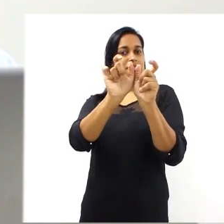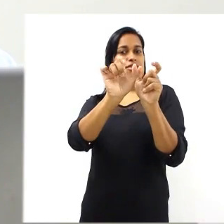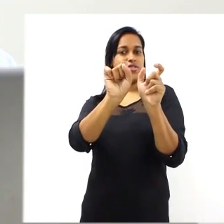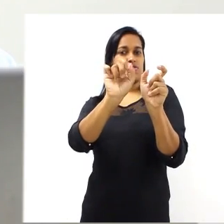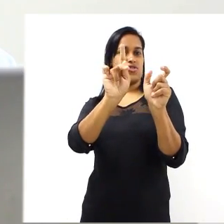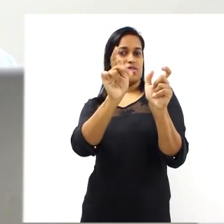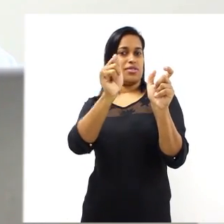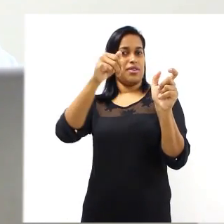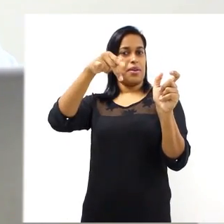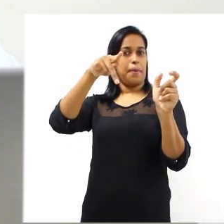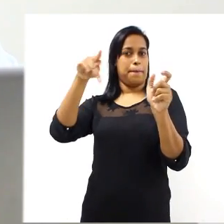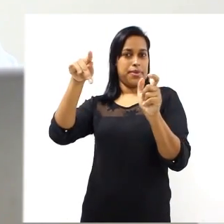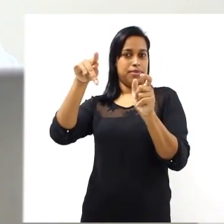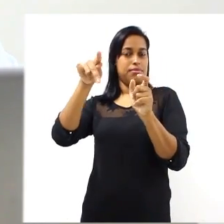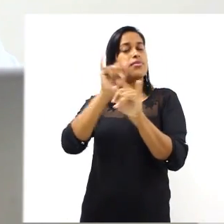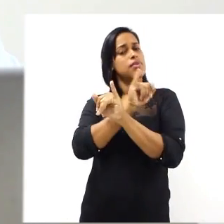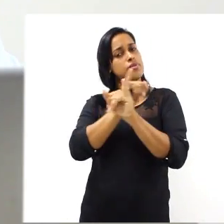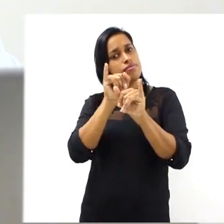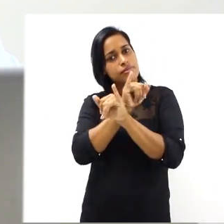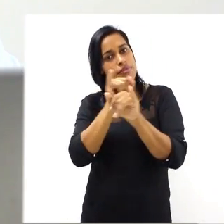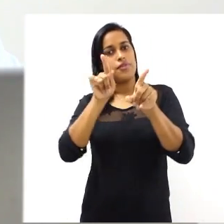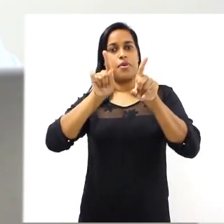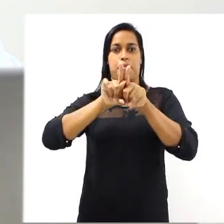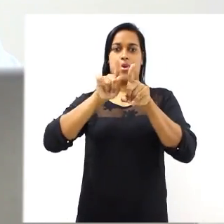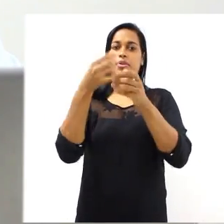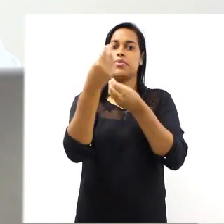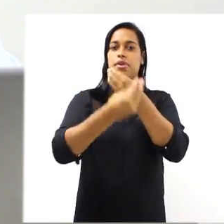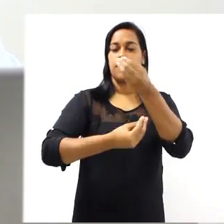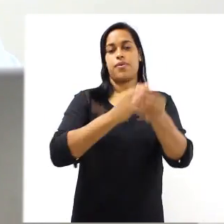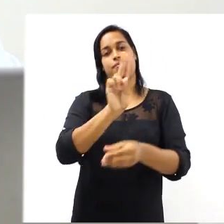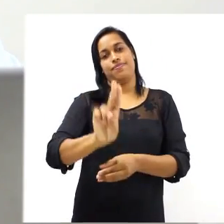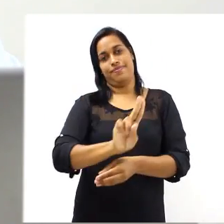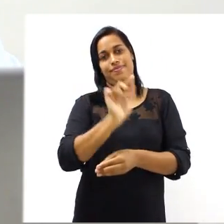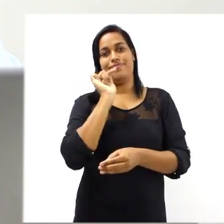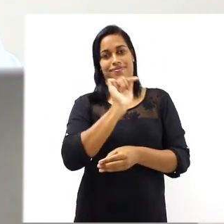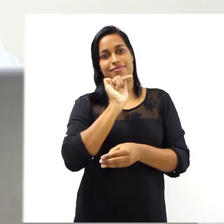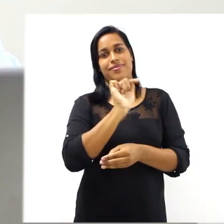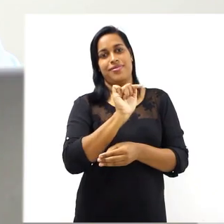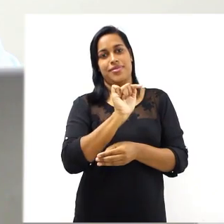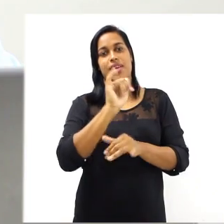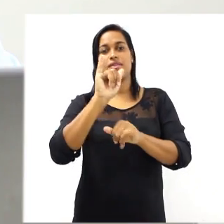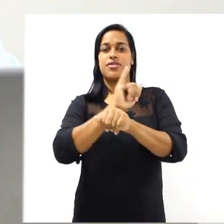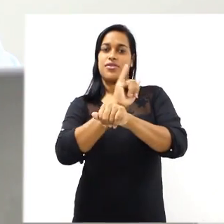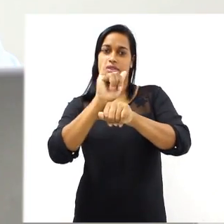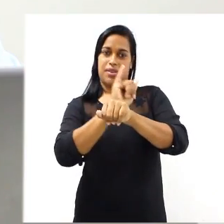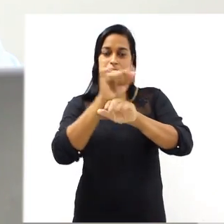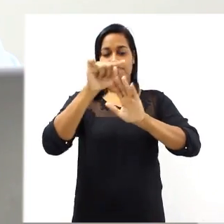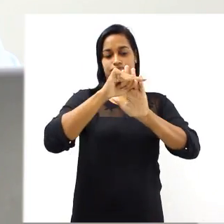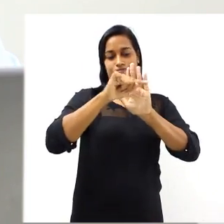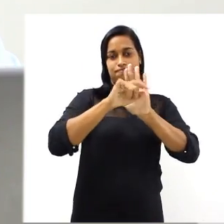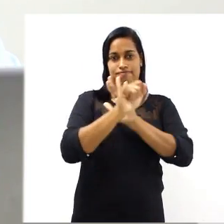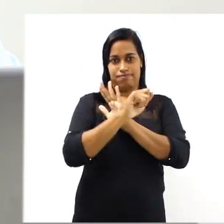também procure se informar como utilizar esses programas.